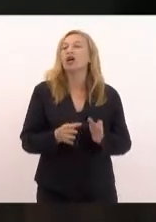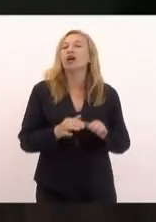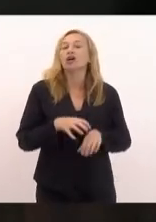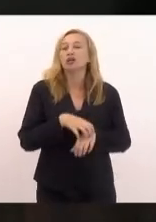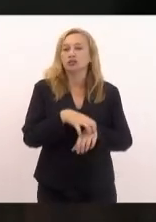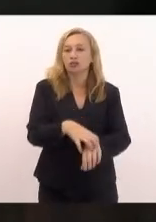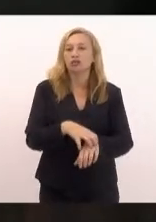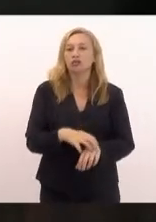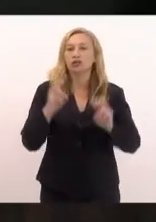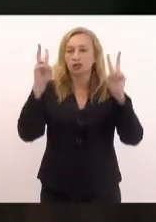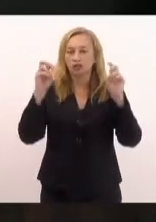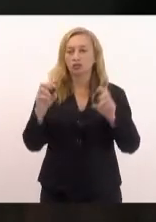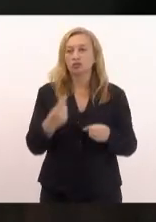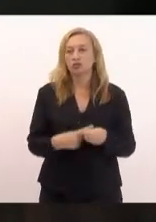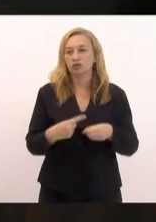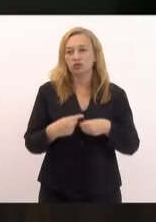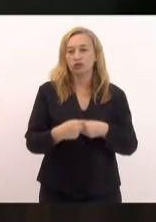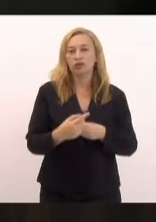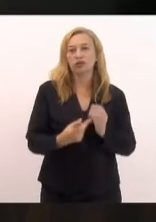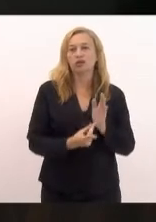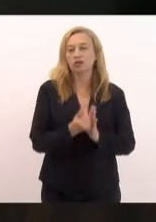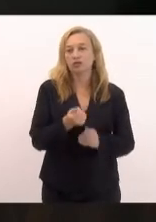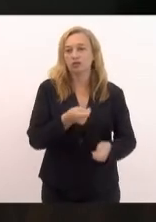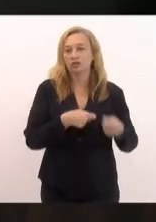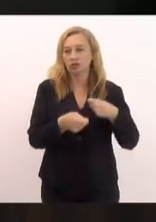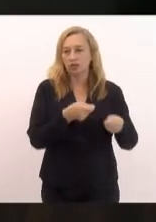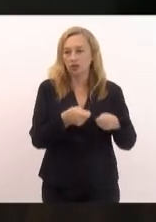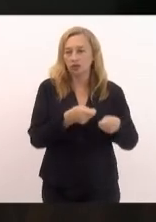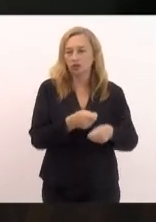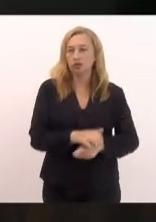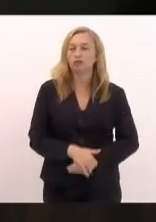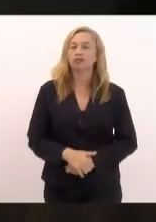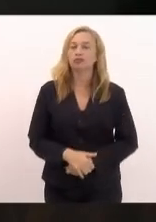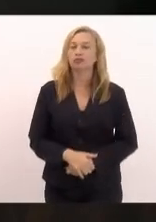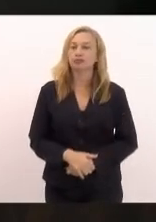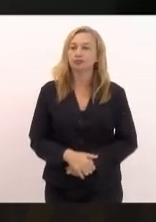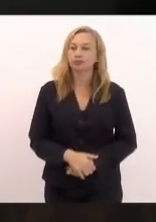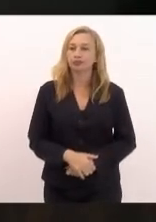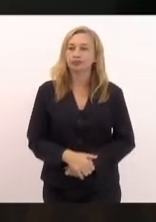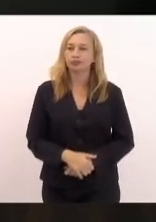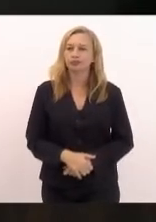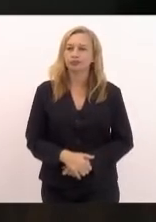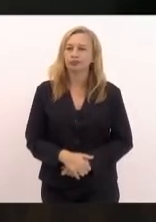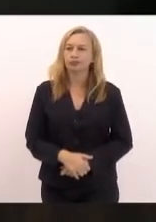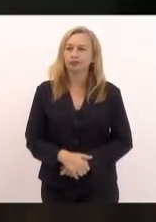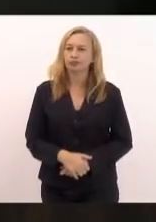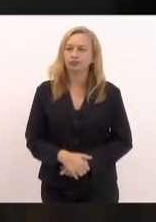Municipais, Desenvolvimento Regional e de Orçamento, Finanças, Fiscalização Financeira e Controle.